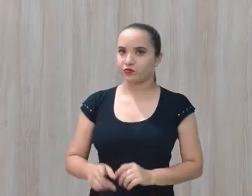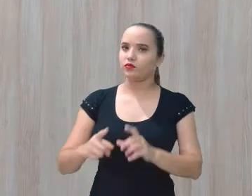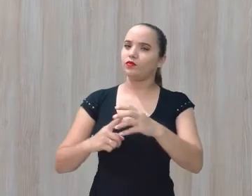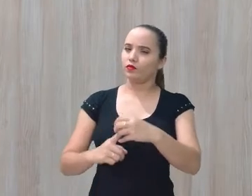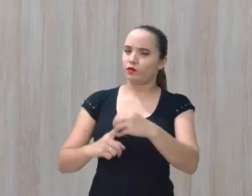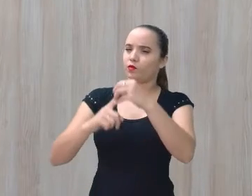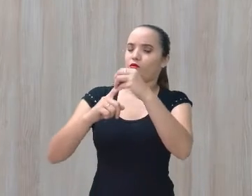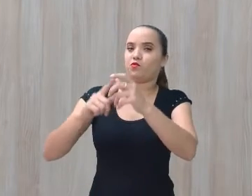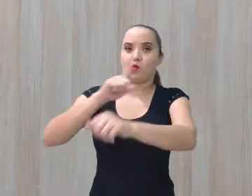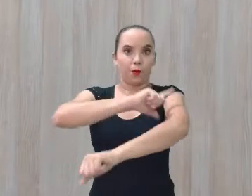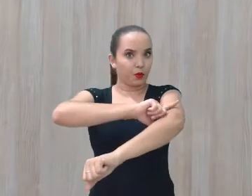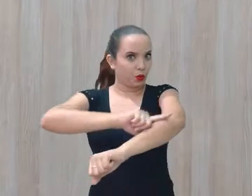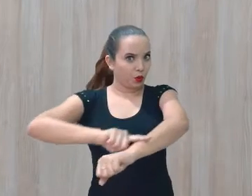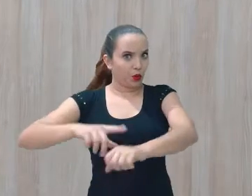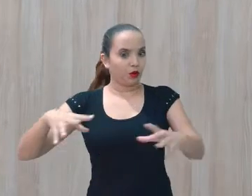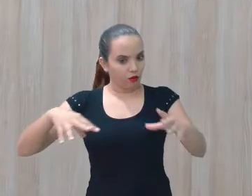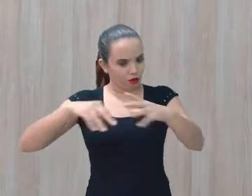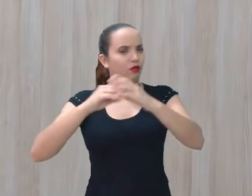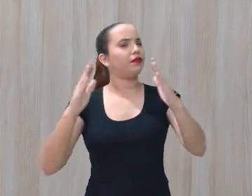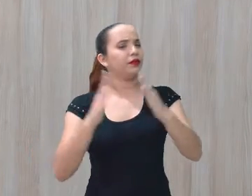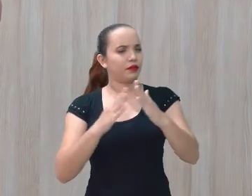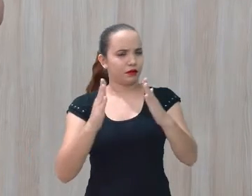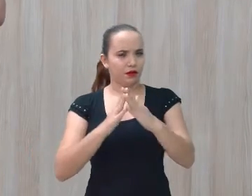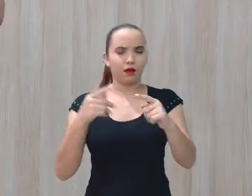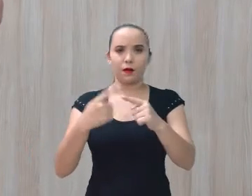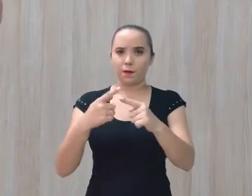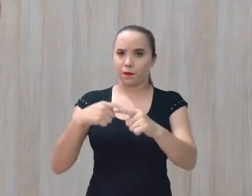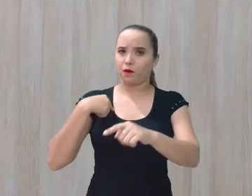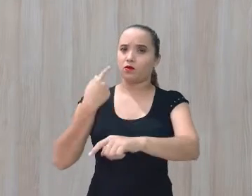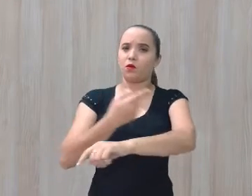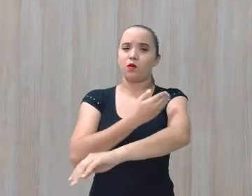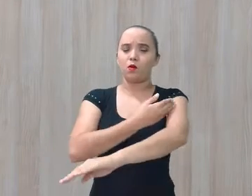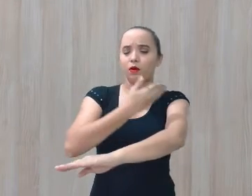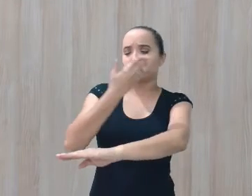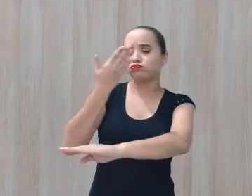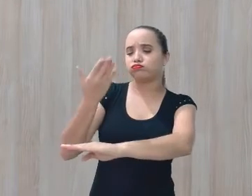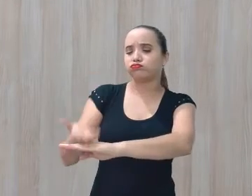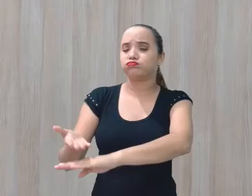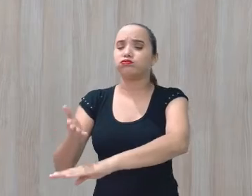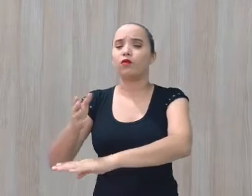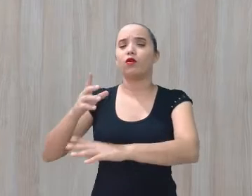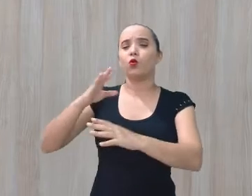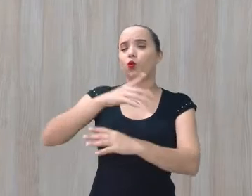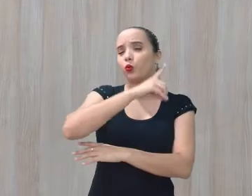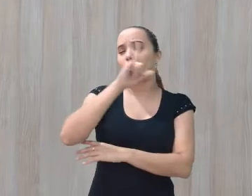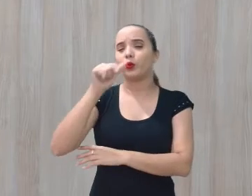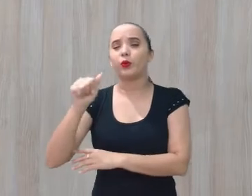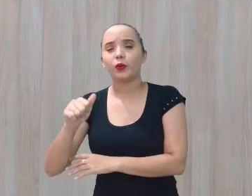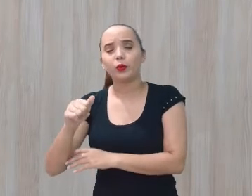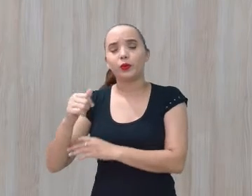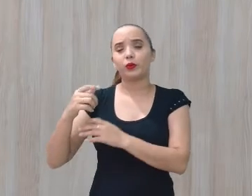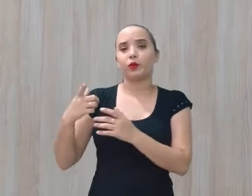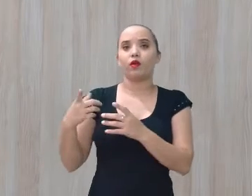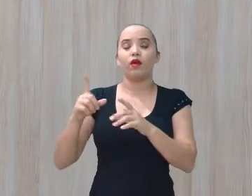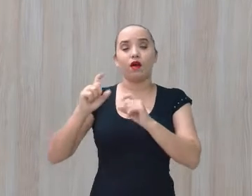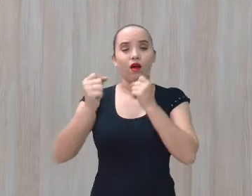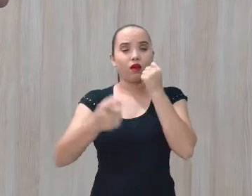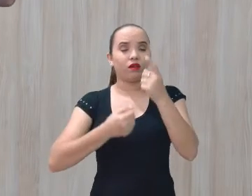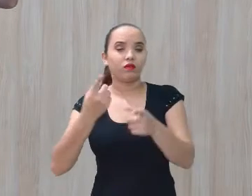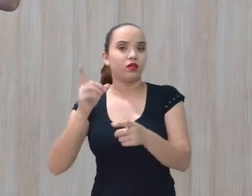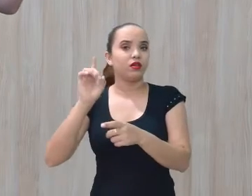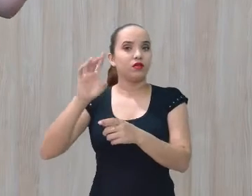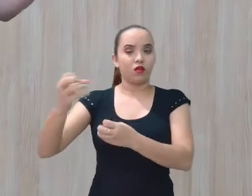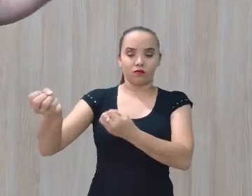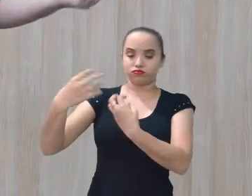dentro de casa, que passamos maior parte do tempo. Às vezes, somos educados lá fora, na escola,